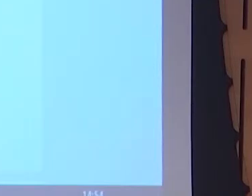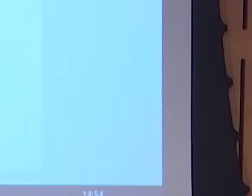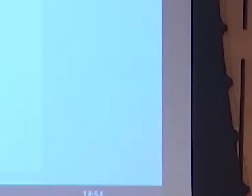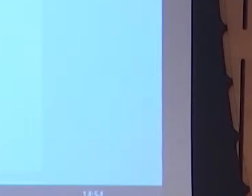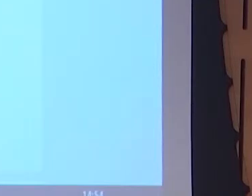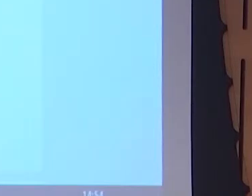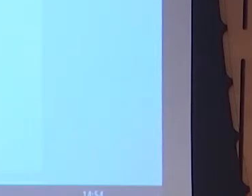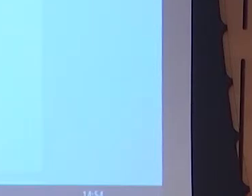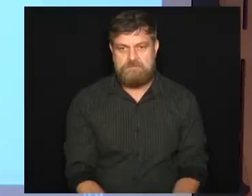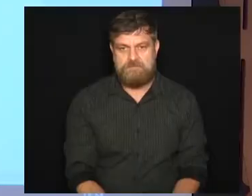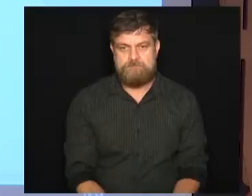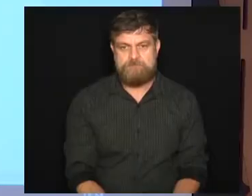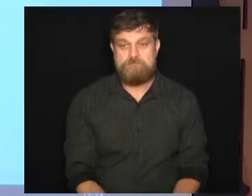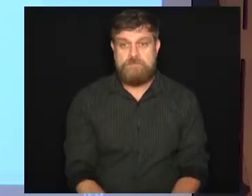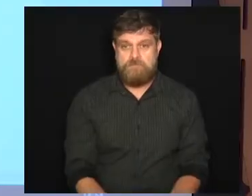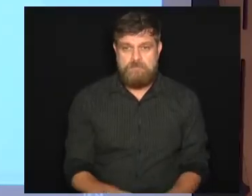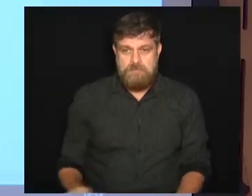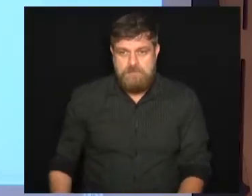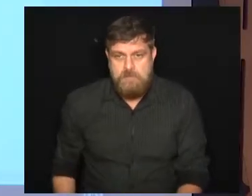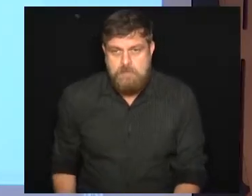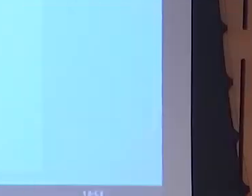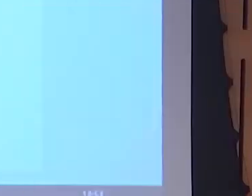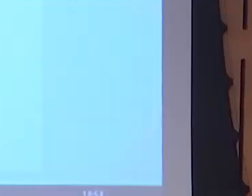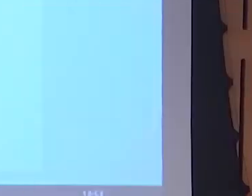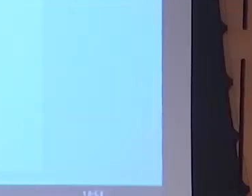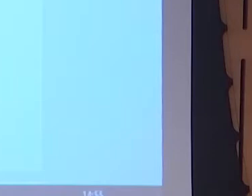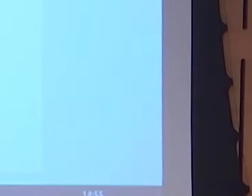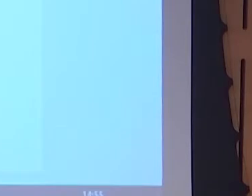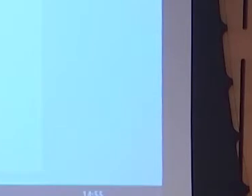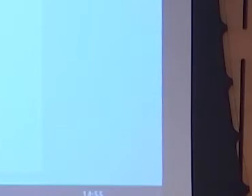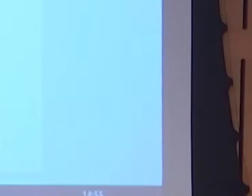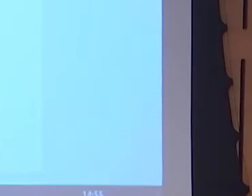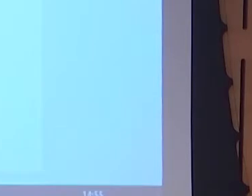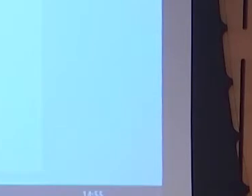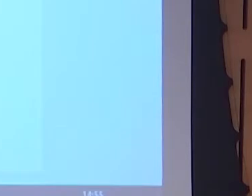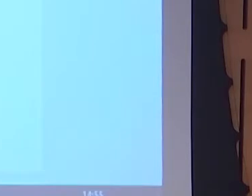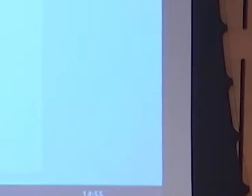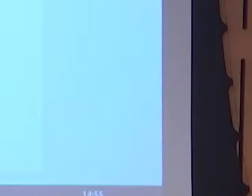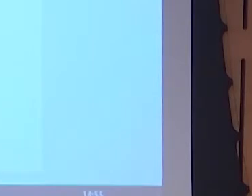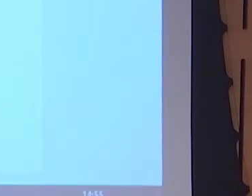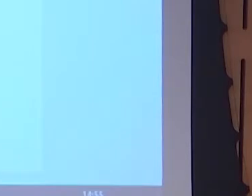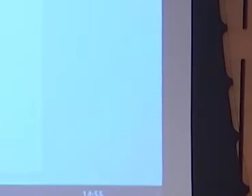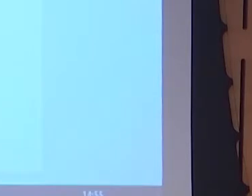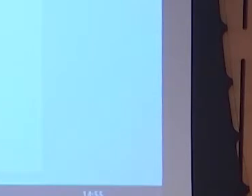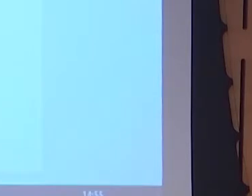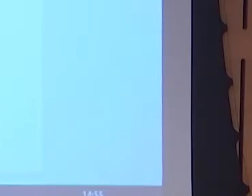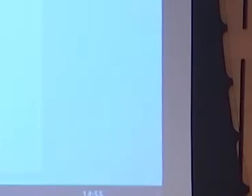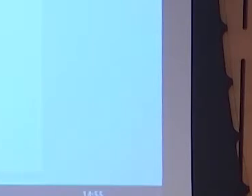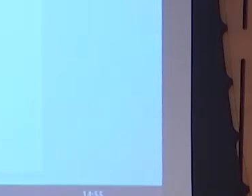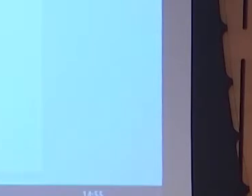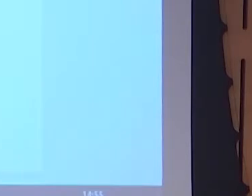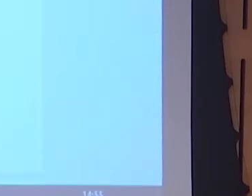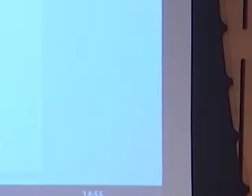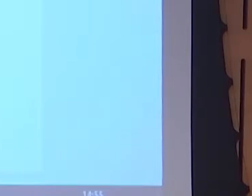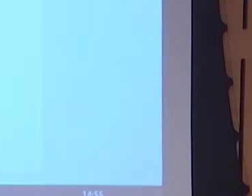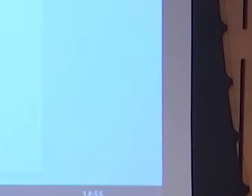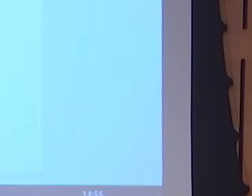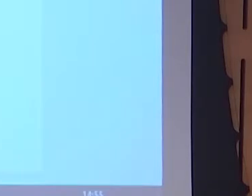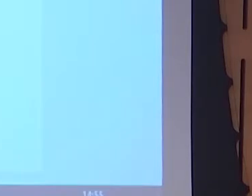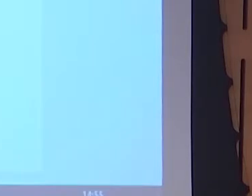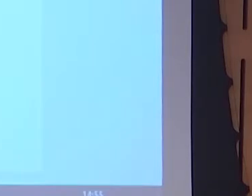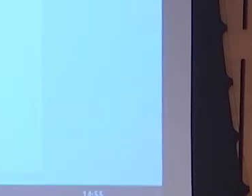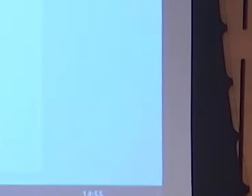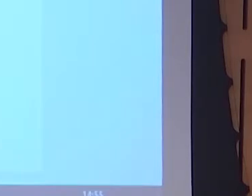todos os surdos de Campinas, né? Todos os surdos que nos procuravam lá, era uma única intérprete para poder fazer